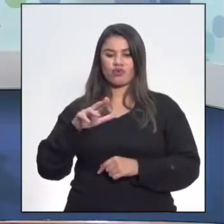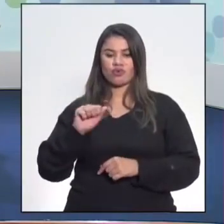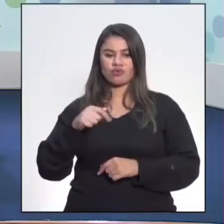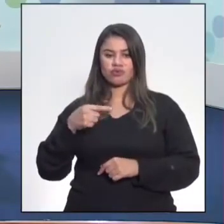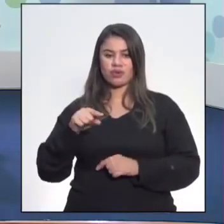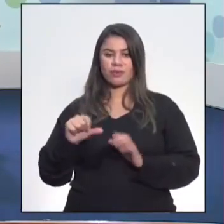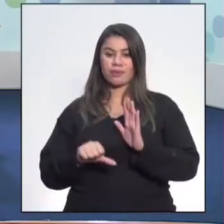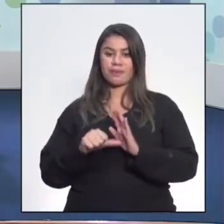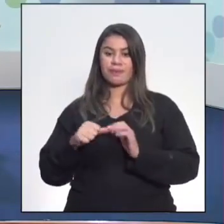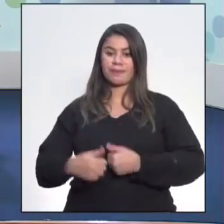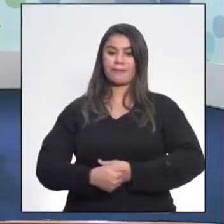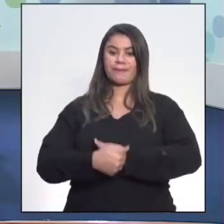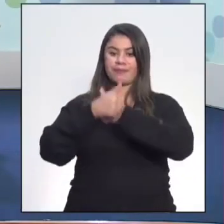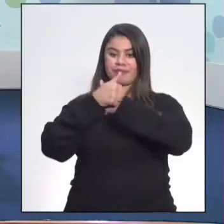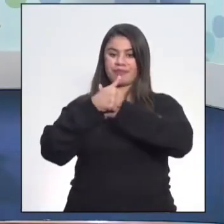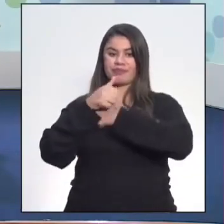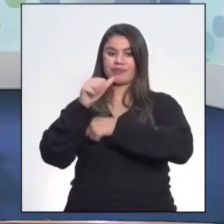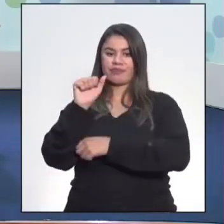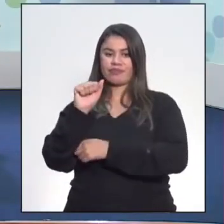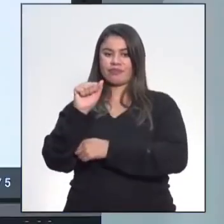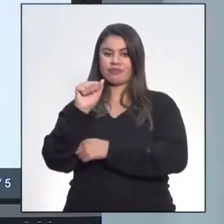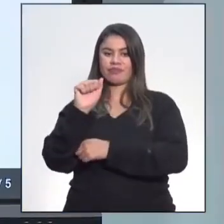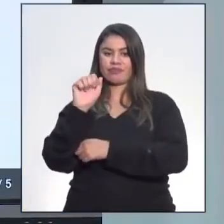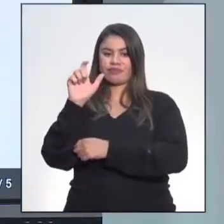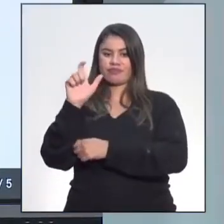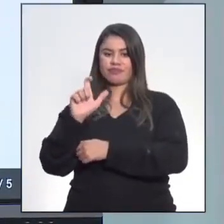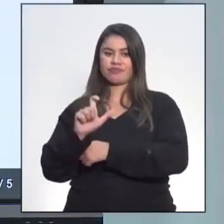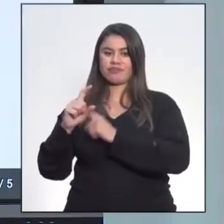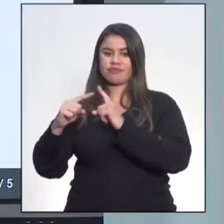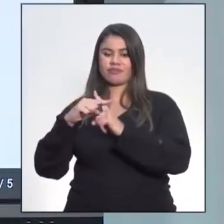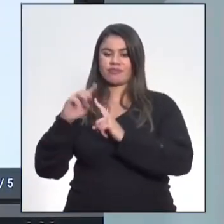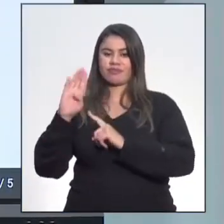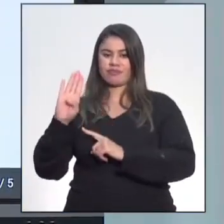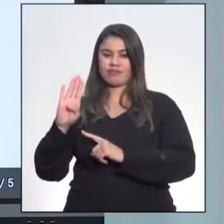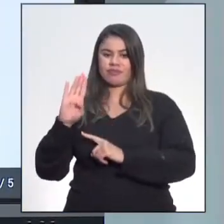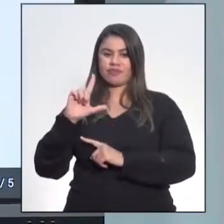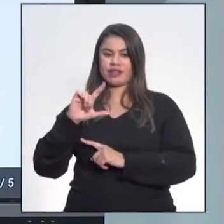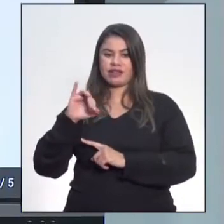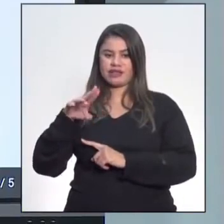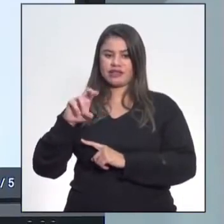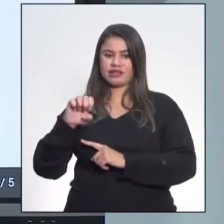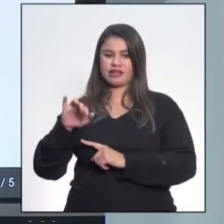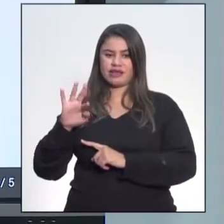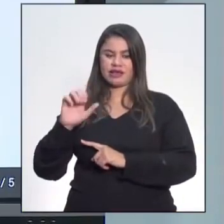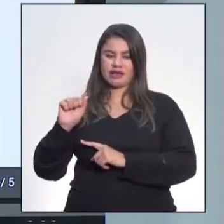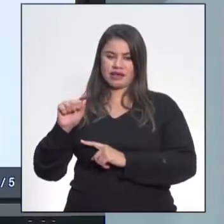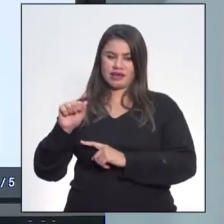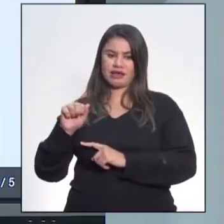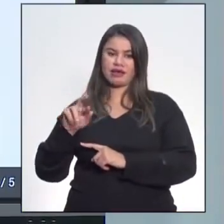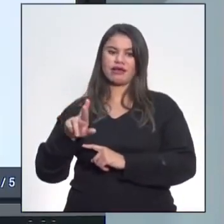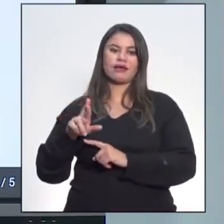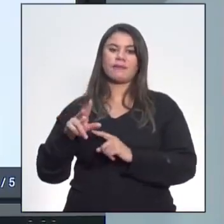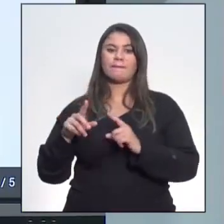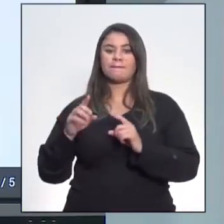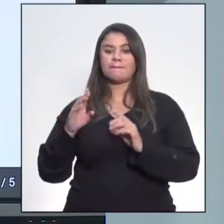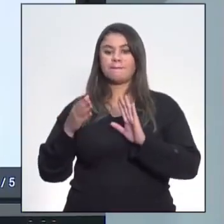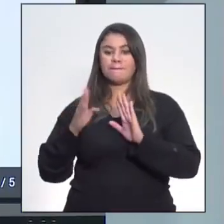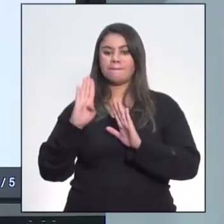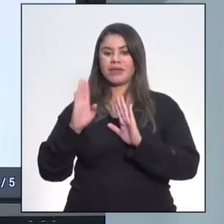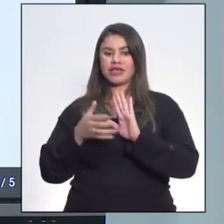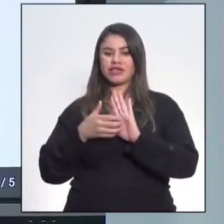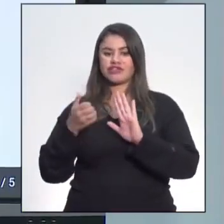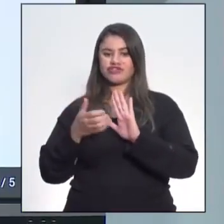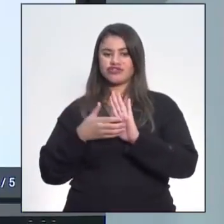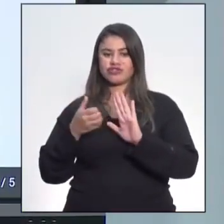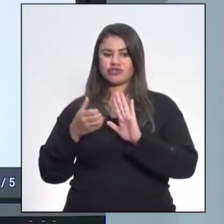grau, é aquela que tem o ax mais b. Ela é chamada de linear. Se a gente tirar o b, ela chama função linear. Desculpa,